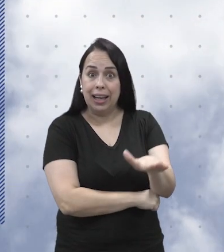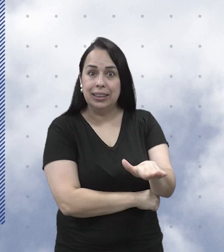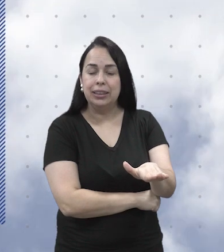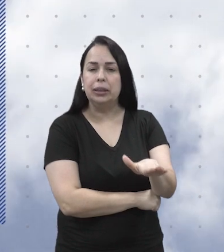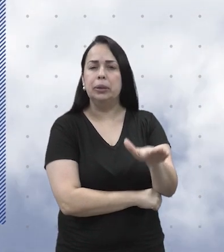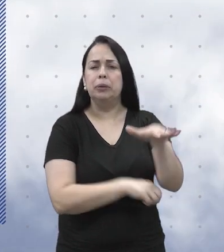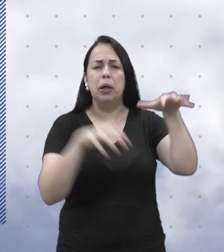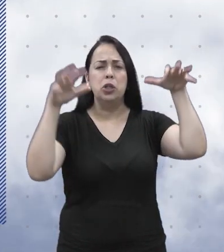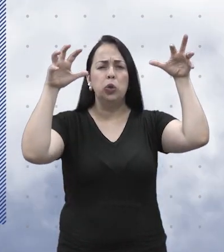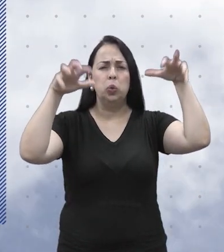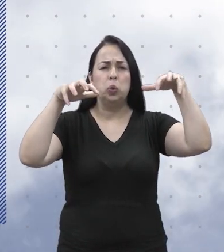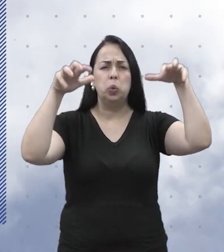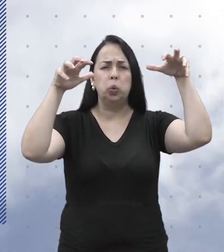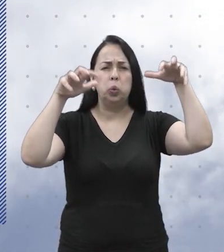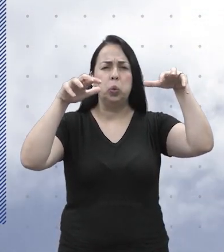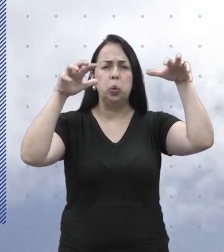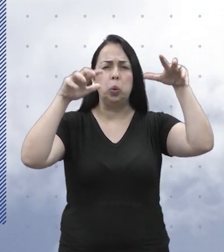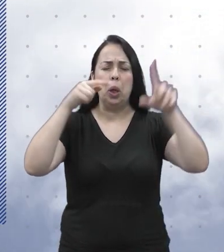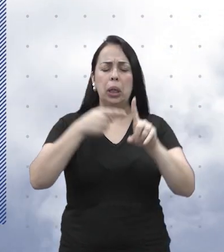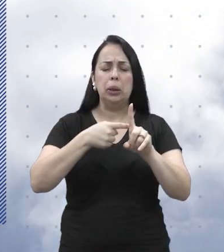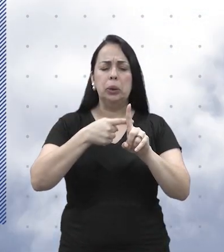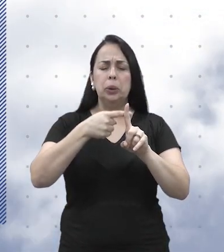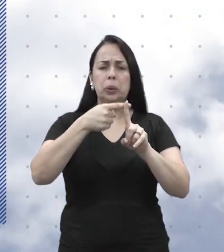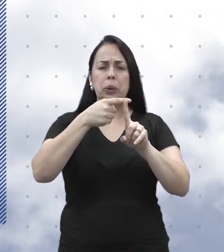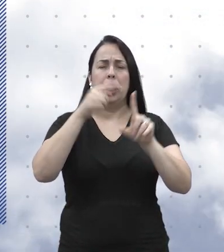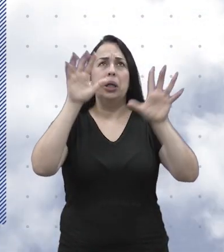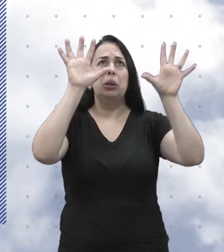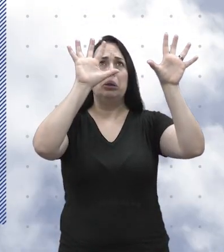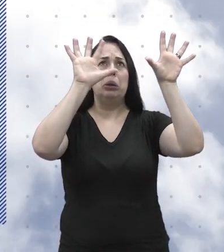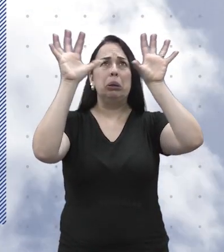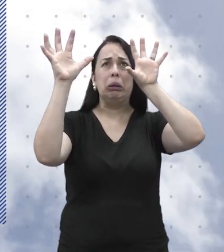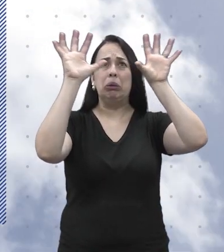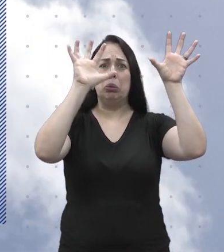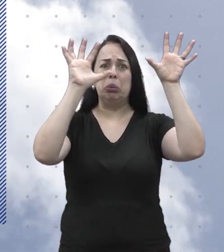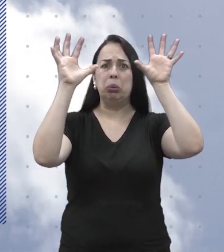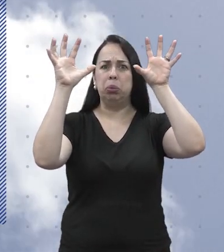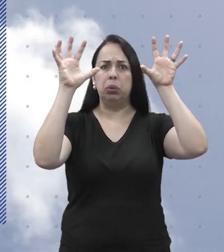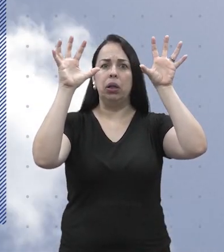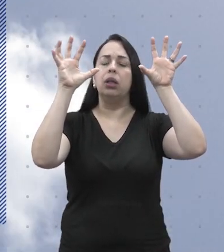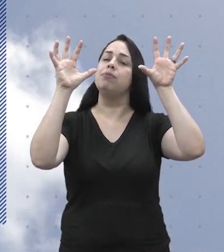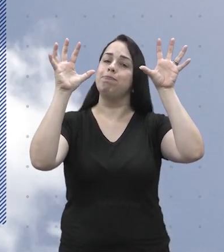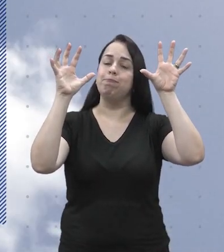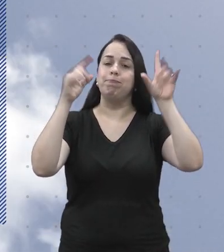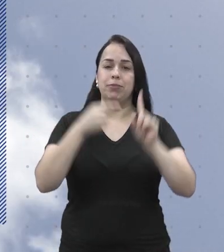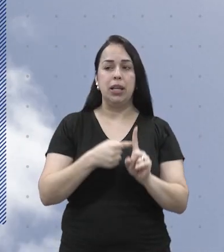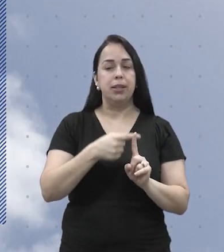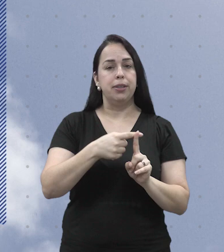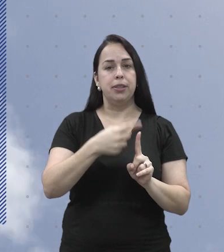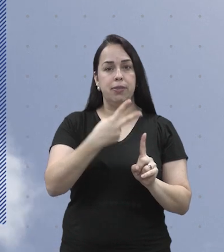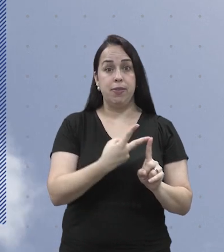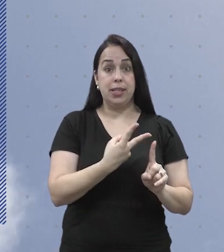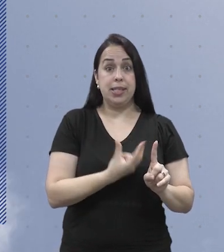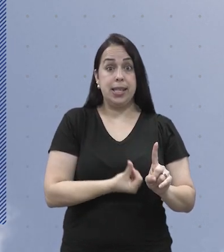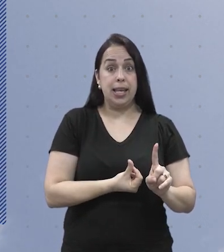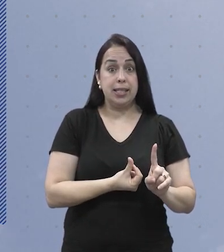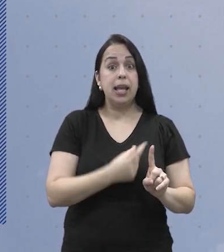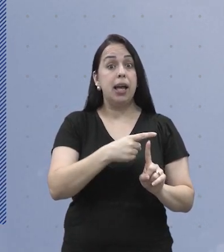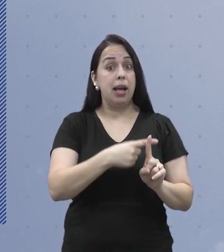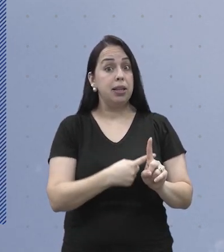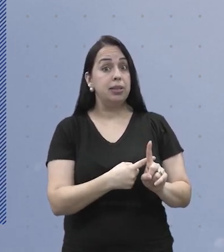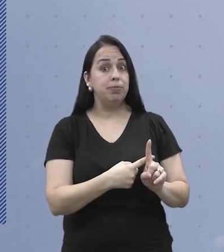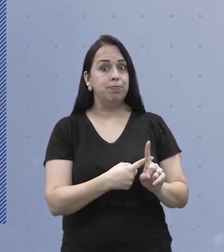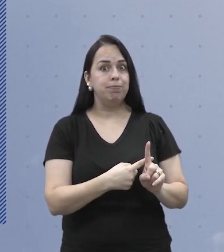A tarde desta terça-feira será chuvosa. O clima permanece nublado e o sol não aparece. A máxima esperada é